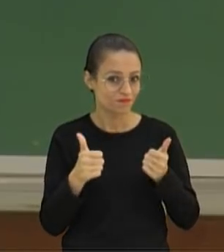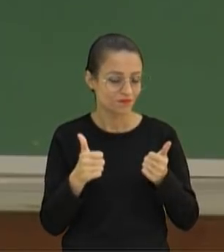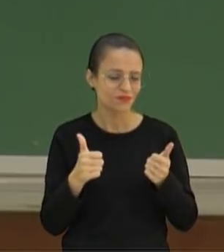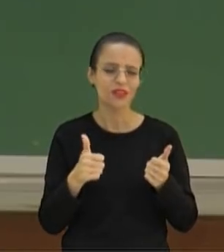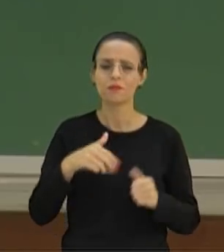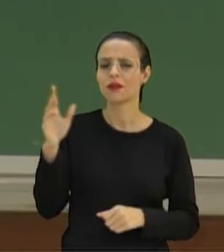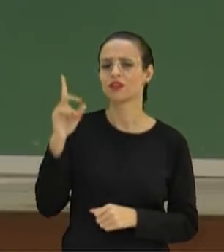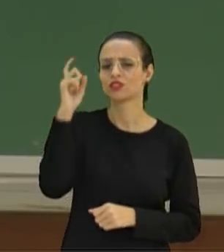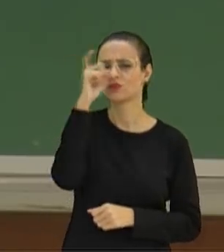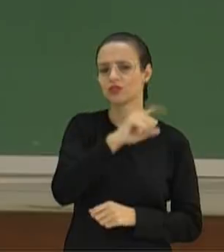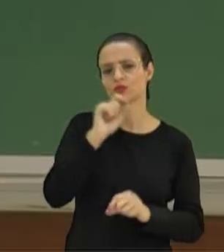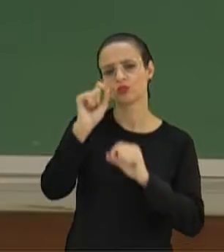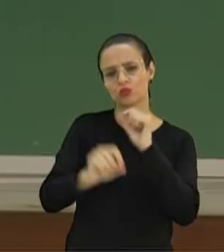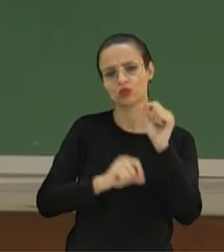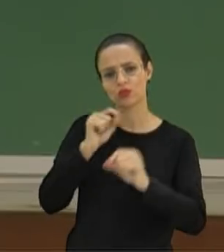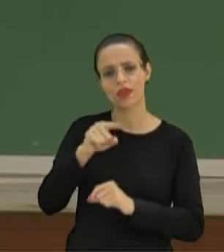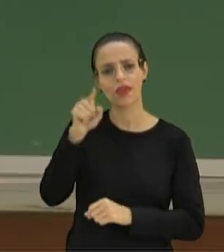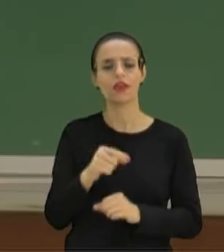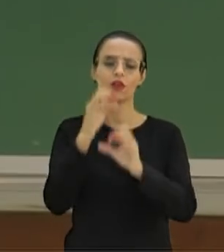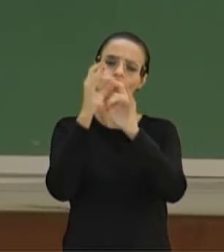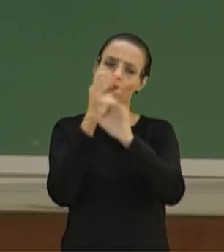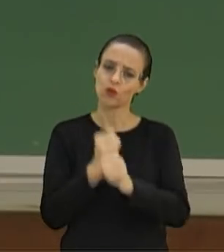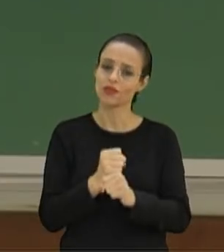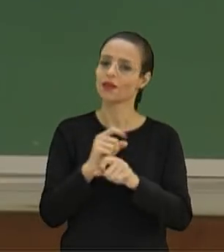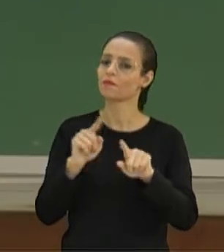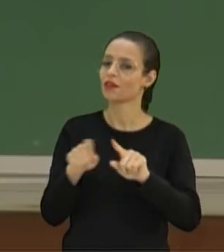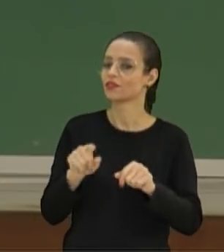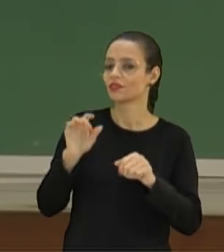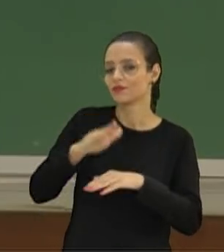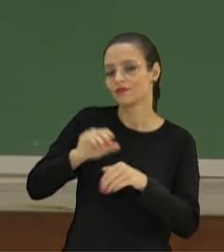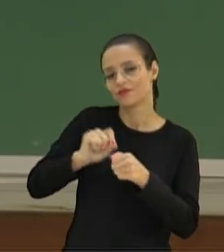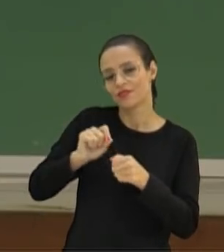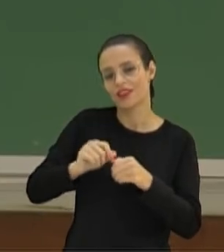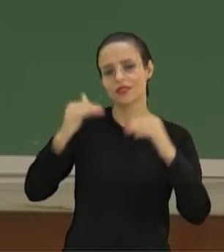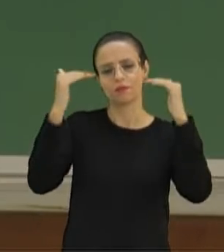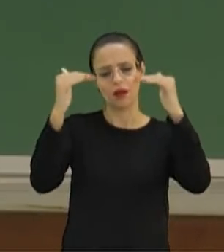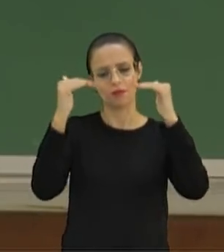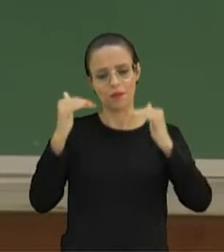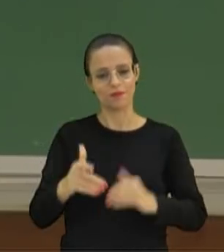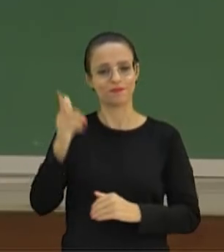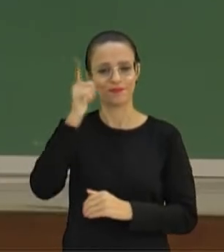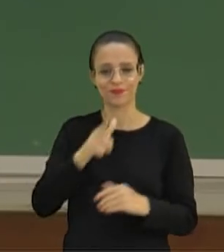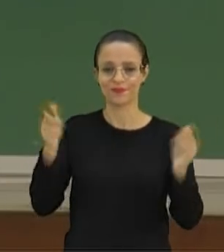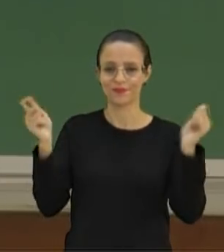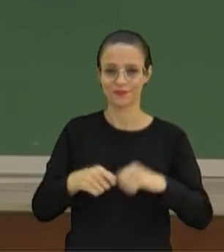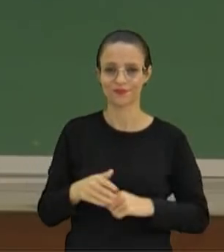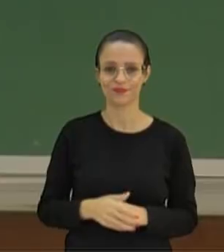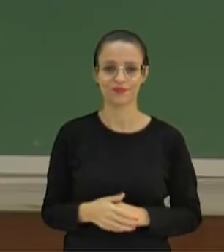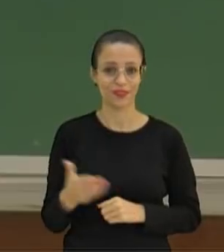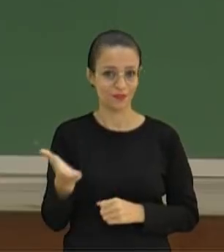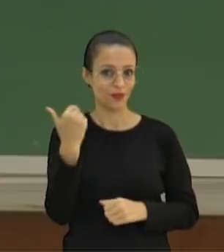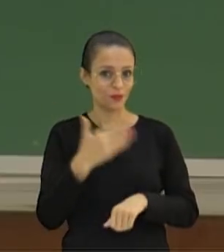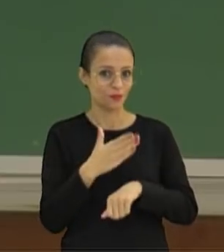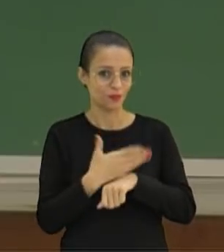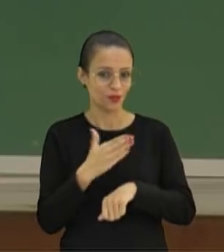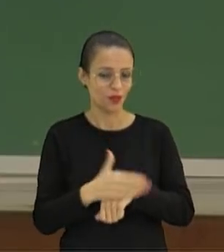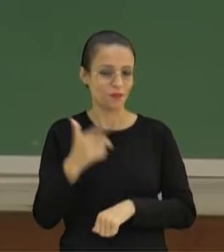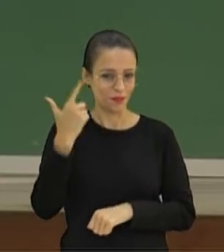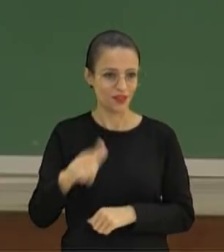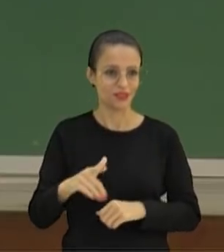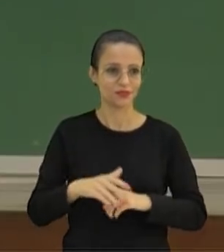pouco mais difícil ali talvez seja a conta, mas é só fazer passo a passo que vocês conseguem. Vamos praticar mais um pouquinho